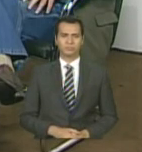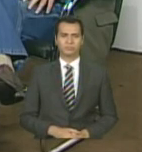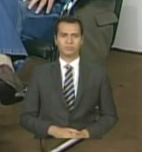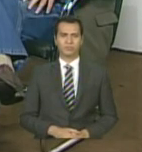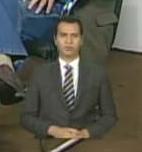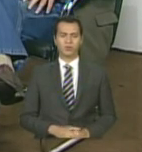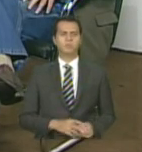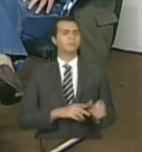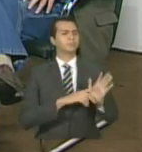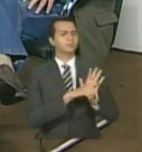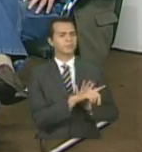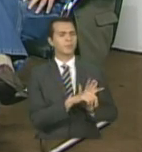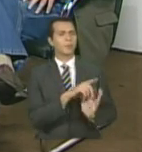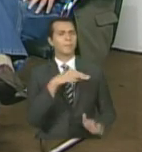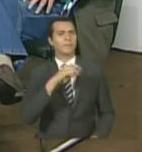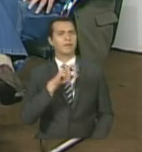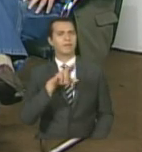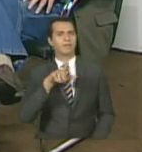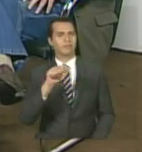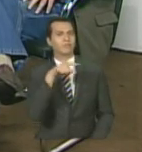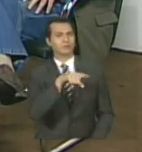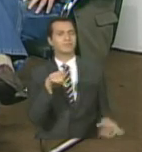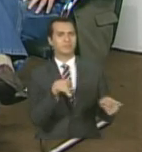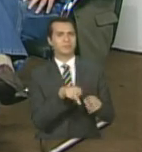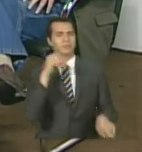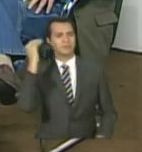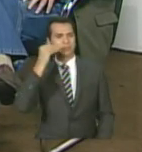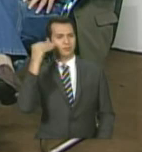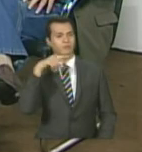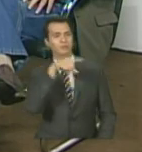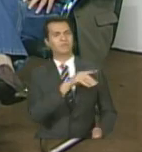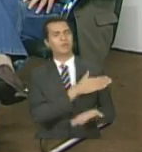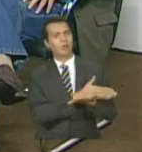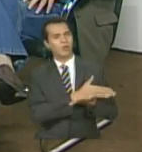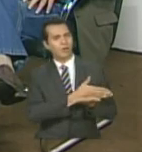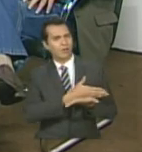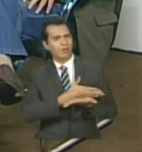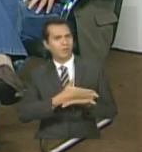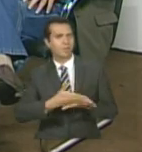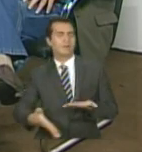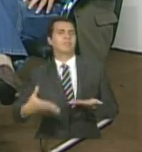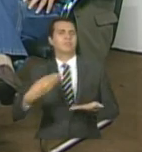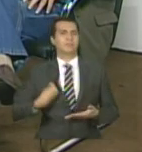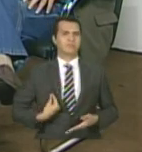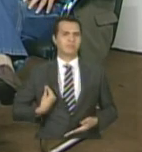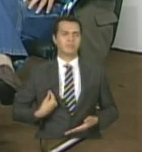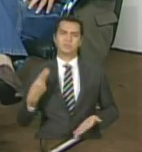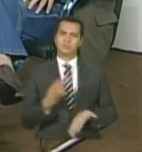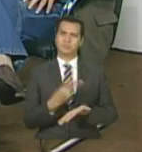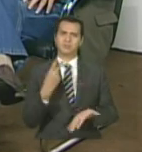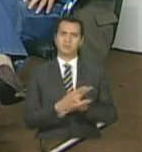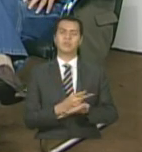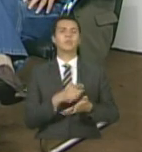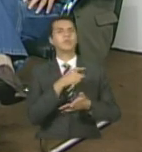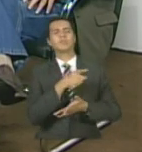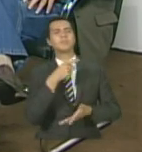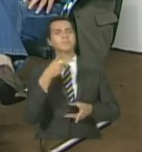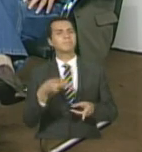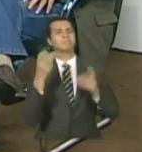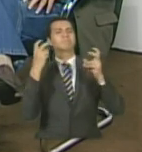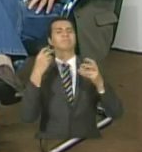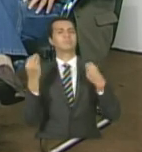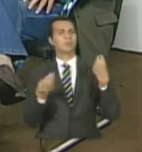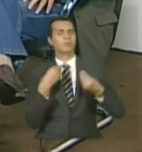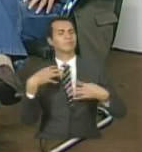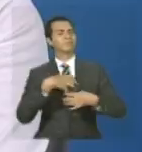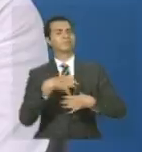você também passou pela mesma experiência, também veio desde o início. Qual que é a sua percepção sobre tudo isso? Então,